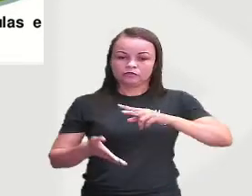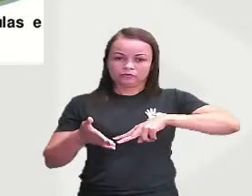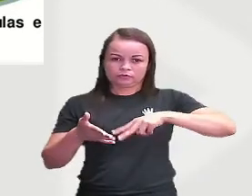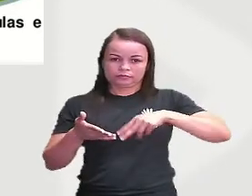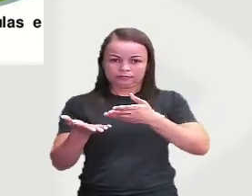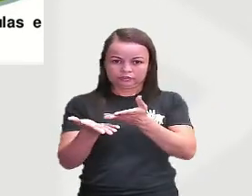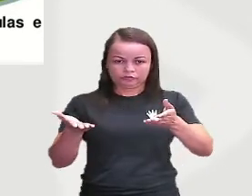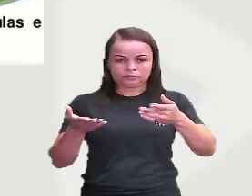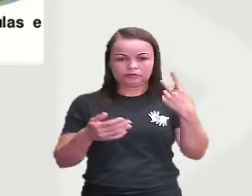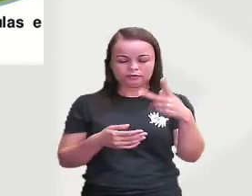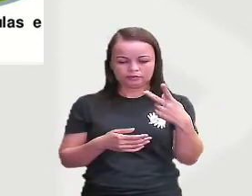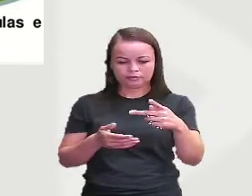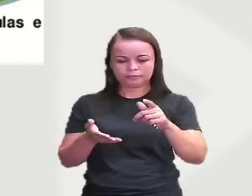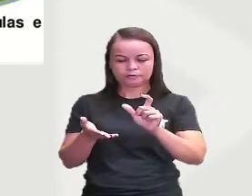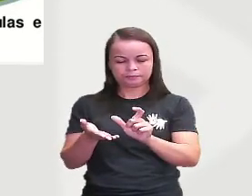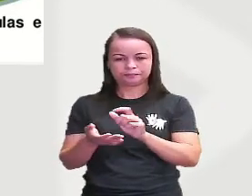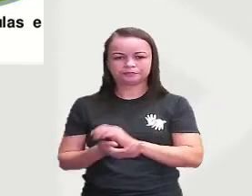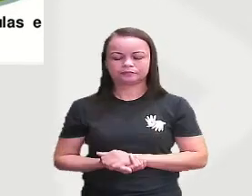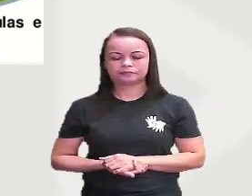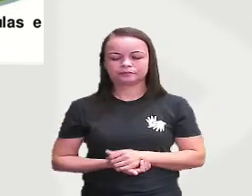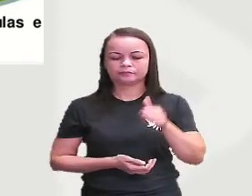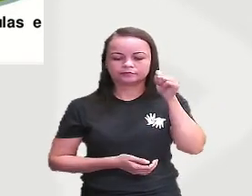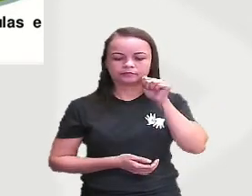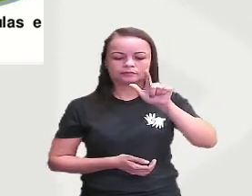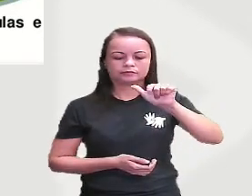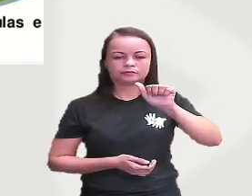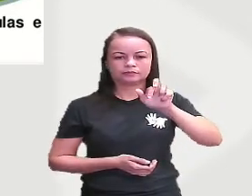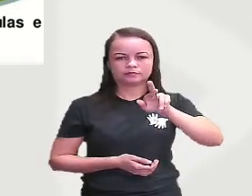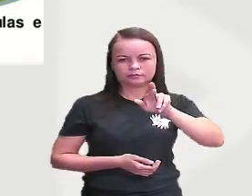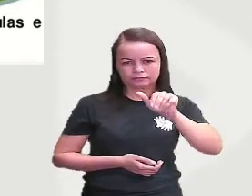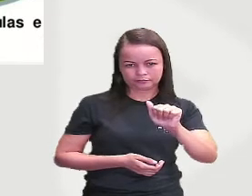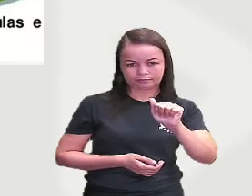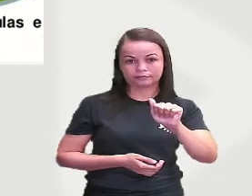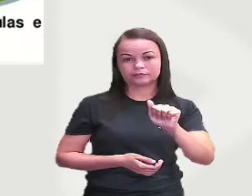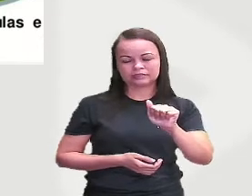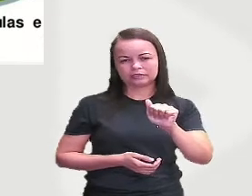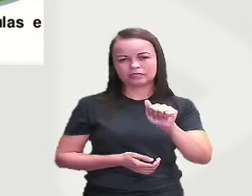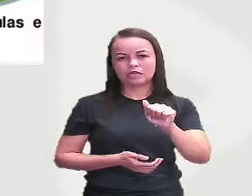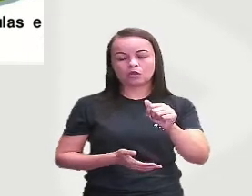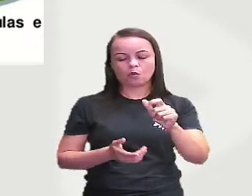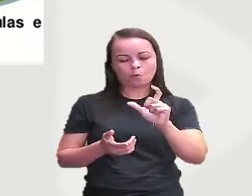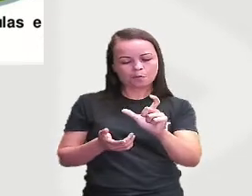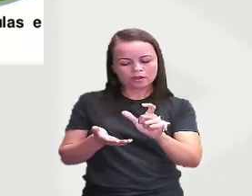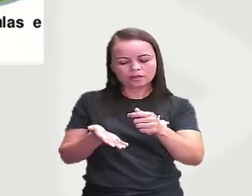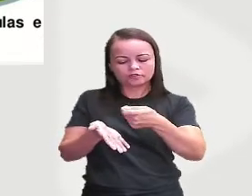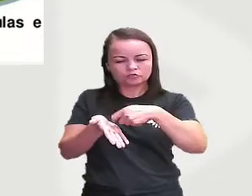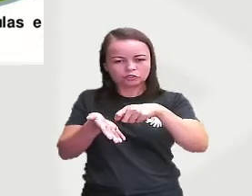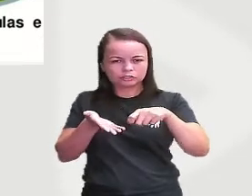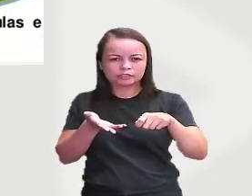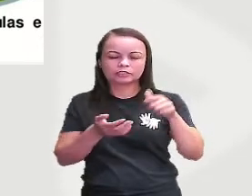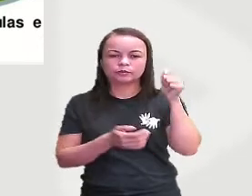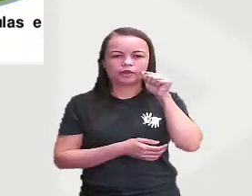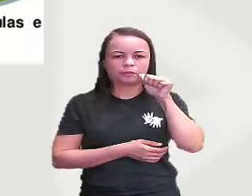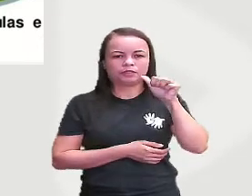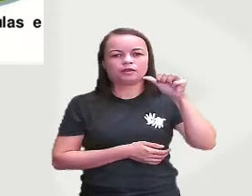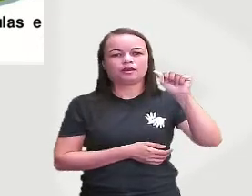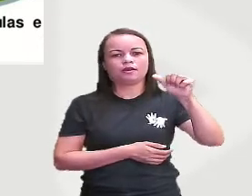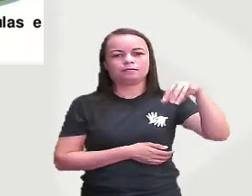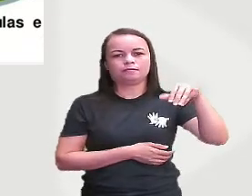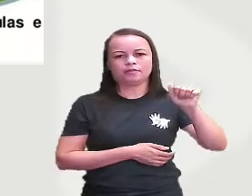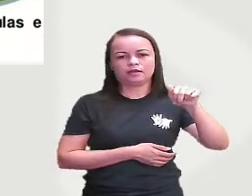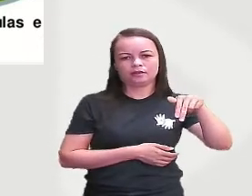vocês esse bilhete. Lara. É um bilhete que foi escrito, né? Por Amanda. Então ela diz